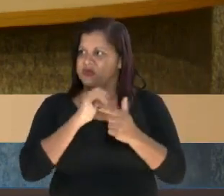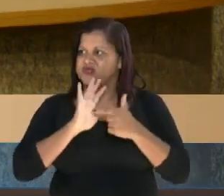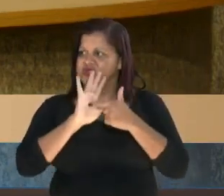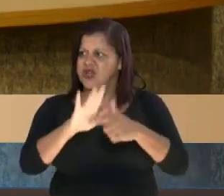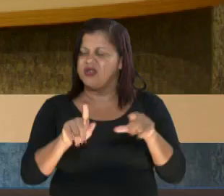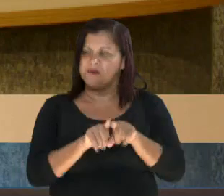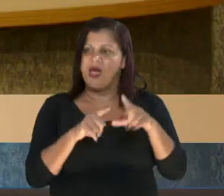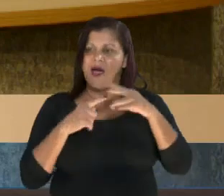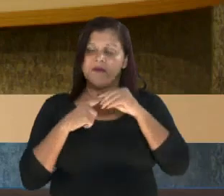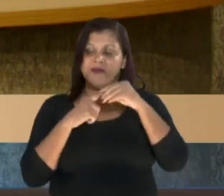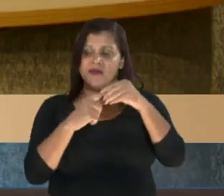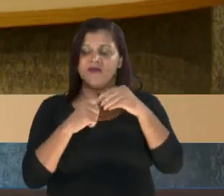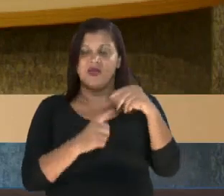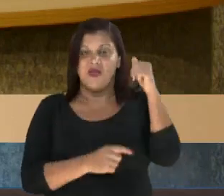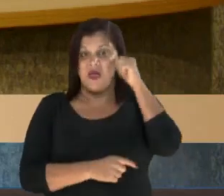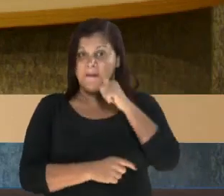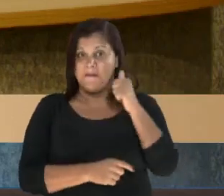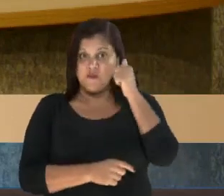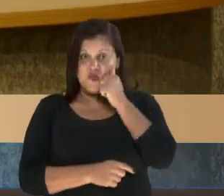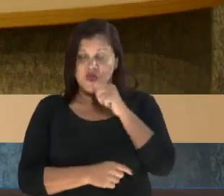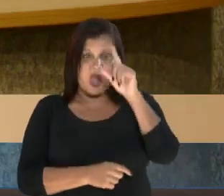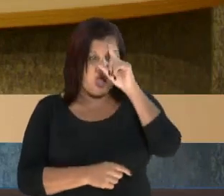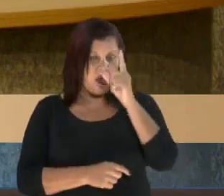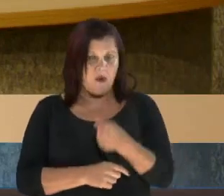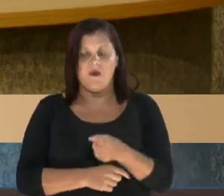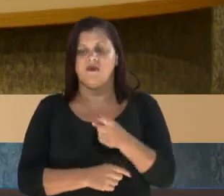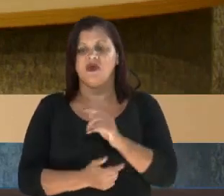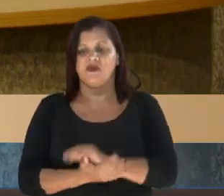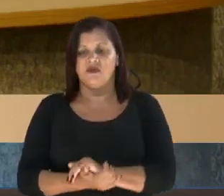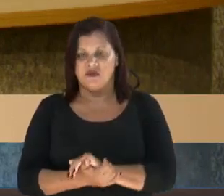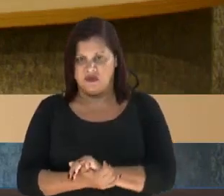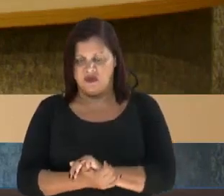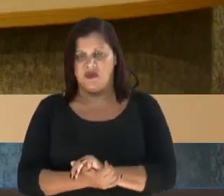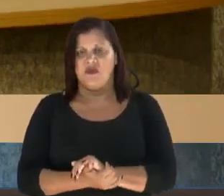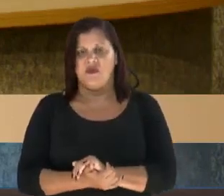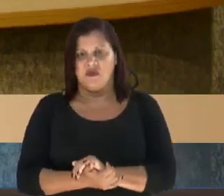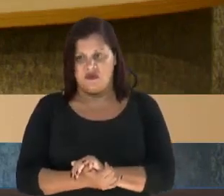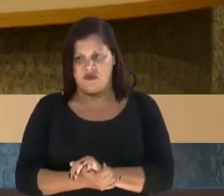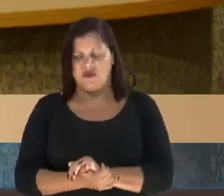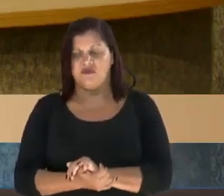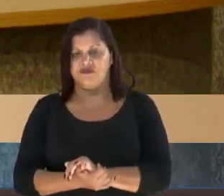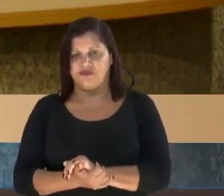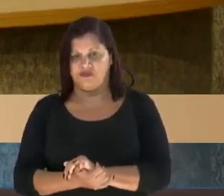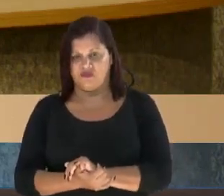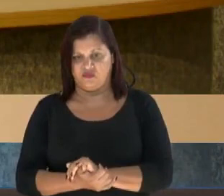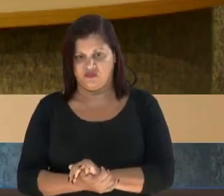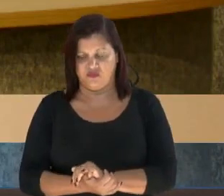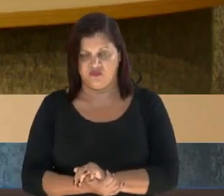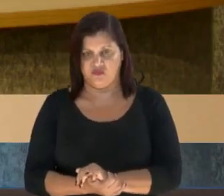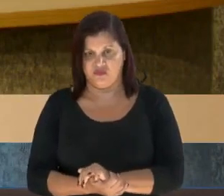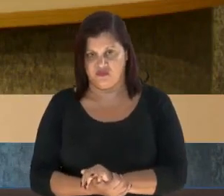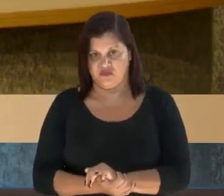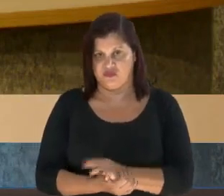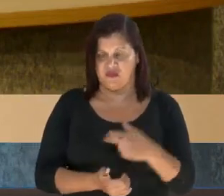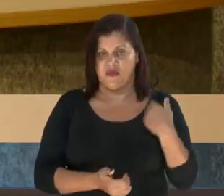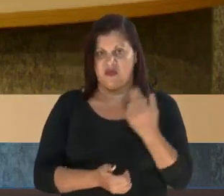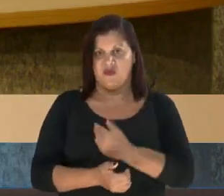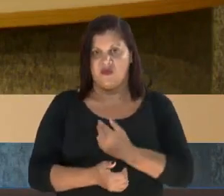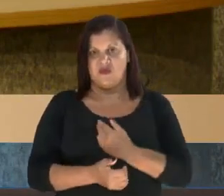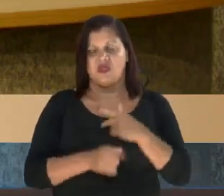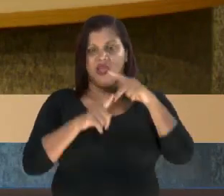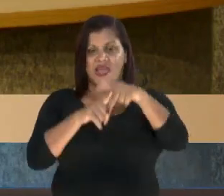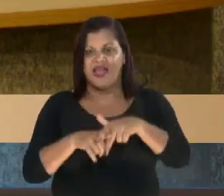a primeira mulher a comandar a primeira mulher a comandar o nosso a nossa querida